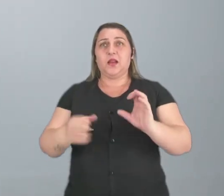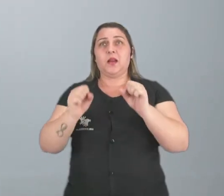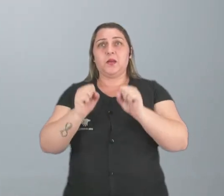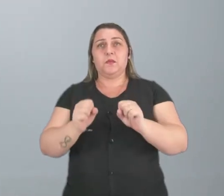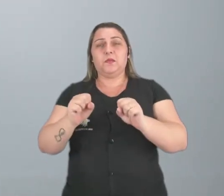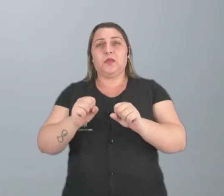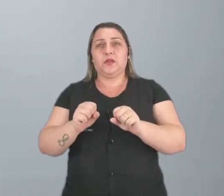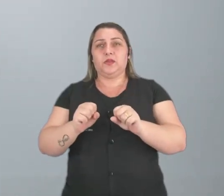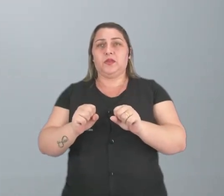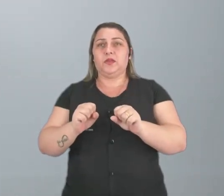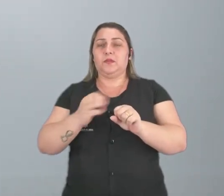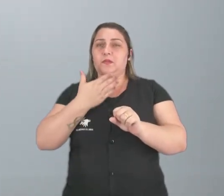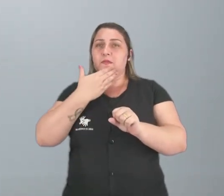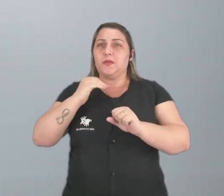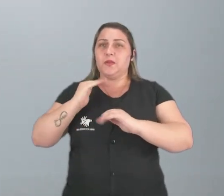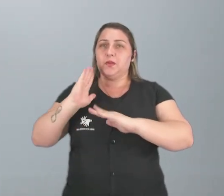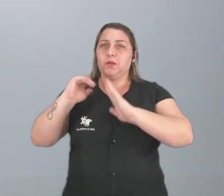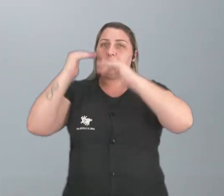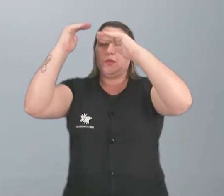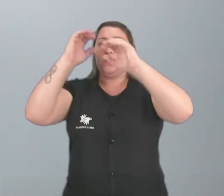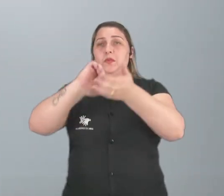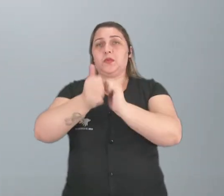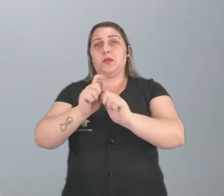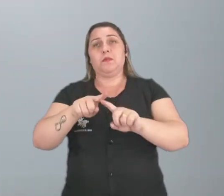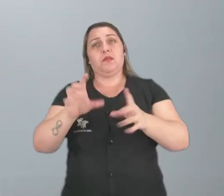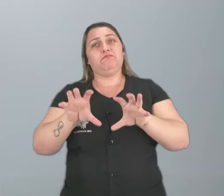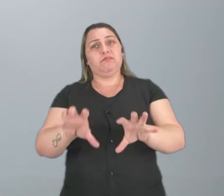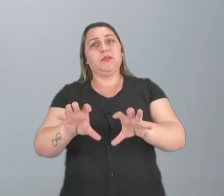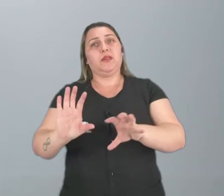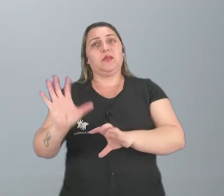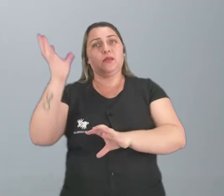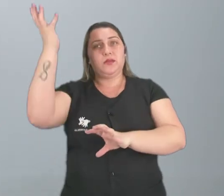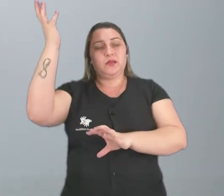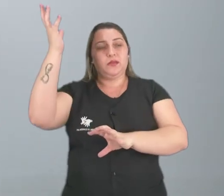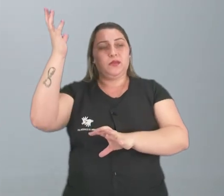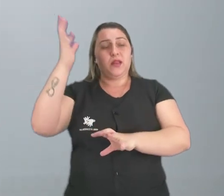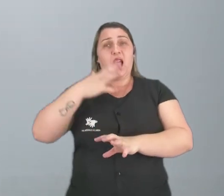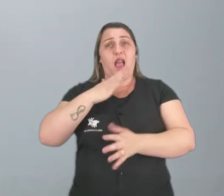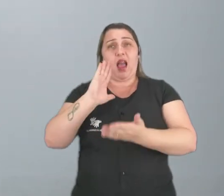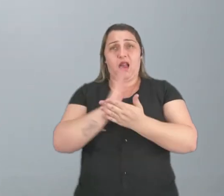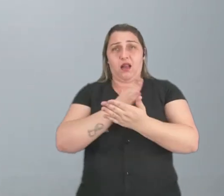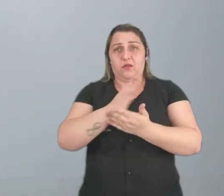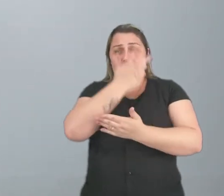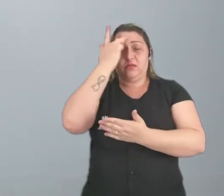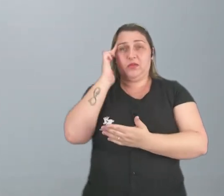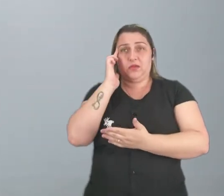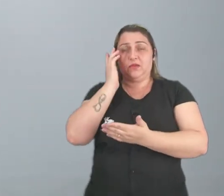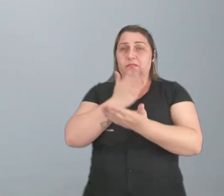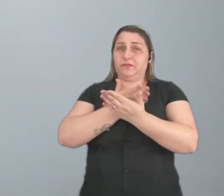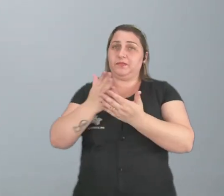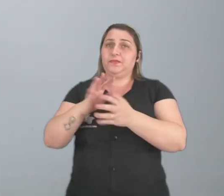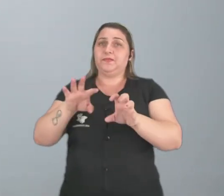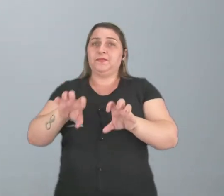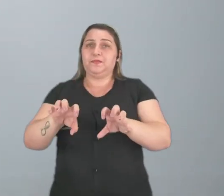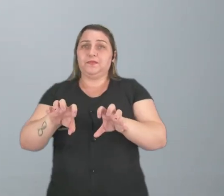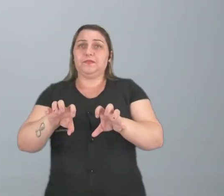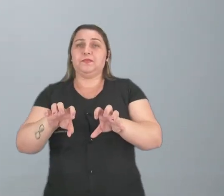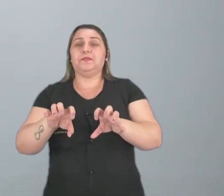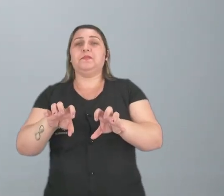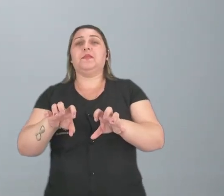pode desenvolver para um esporte, mas não é bem assim que acontece. Em alguns indivíduos com essa anomalia, né, com